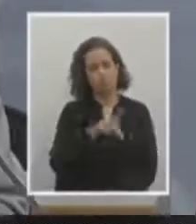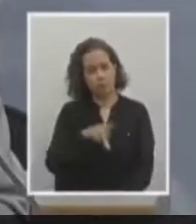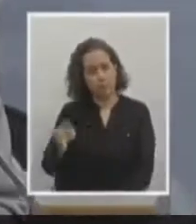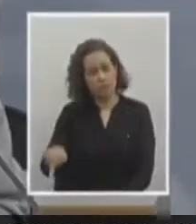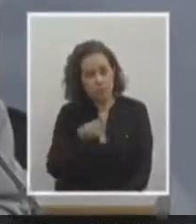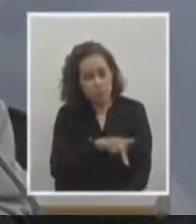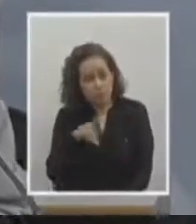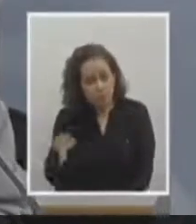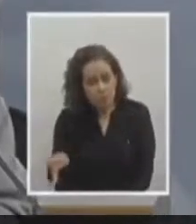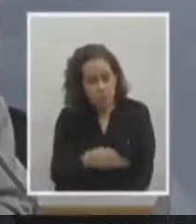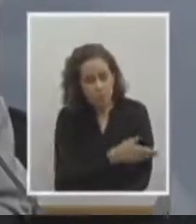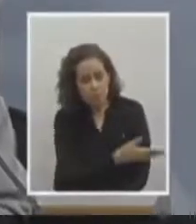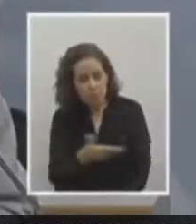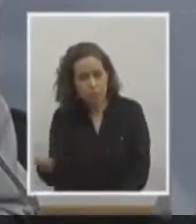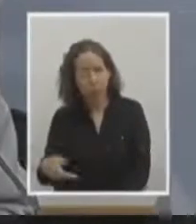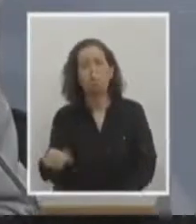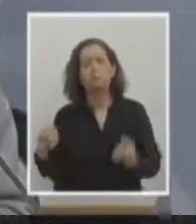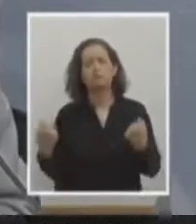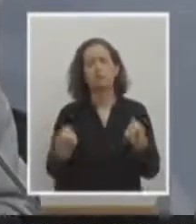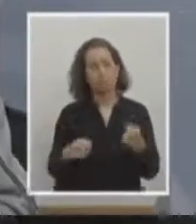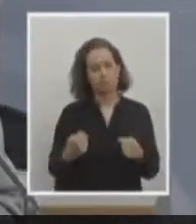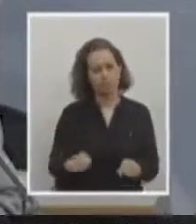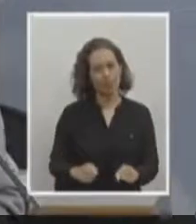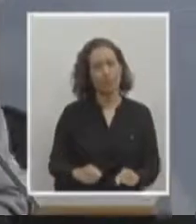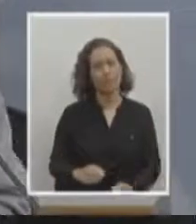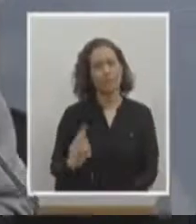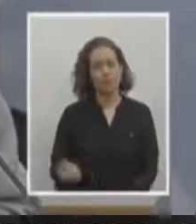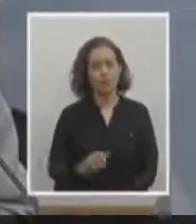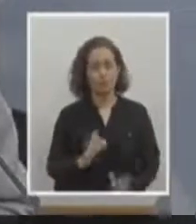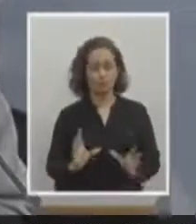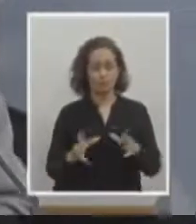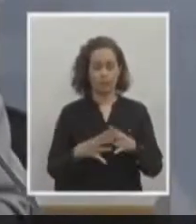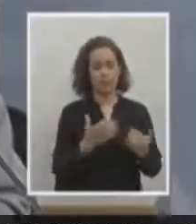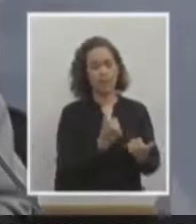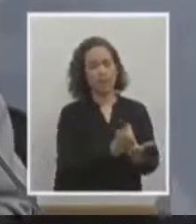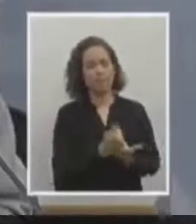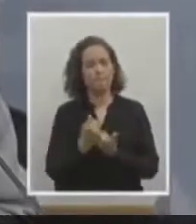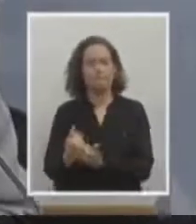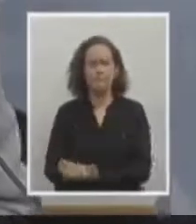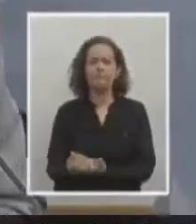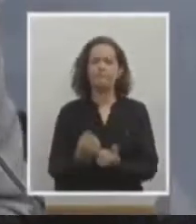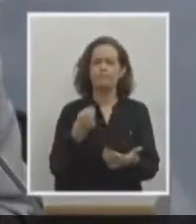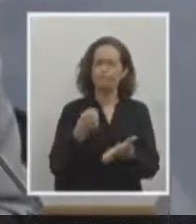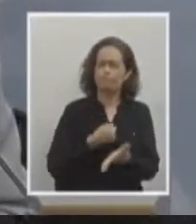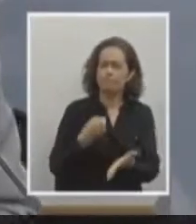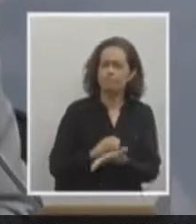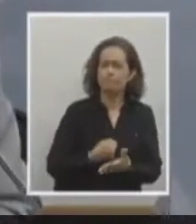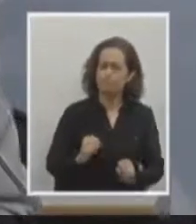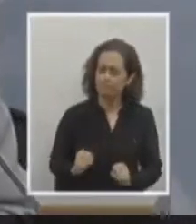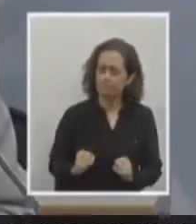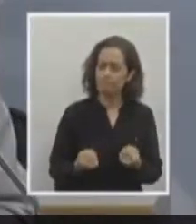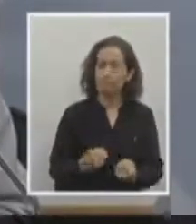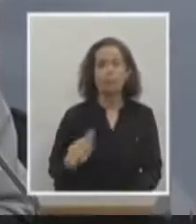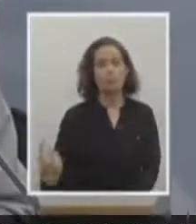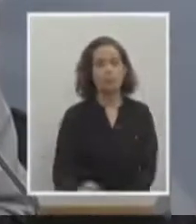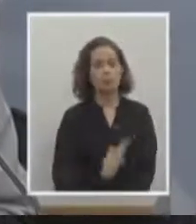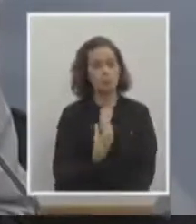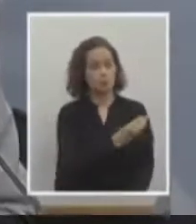podem contar com essa comissão no nosso aguerrimento, na nossa defesa dos nossos